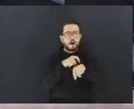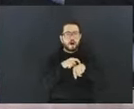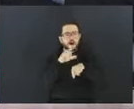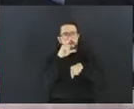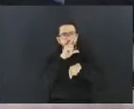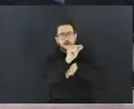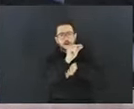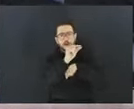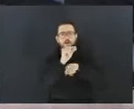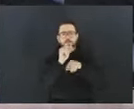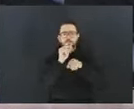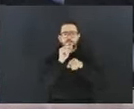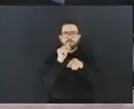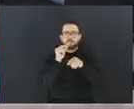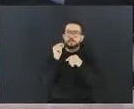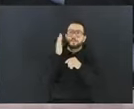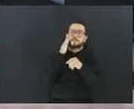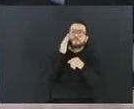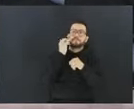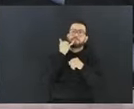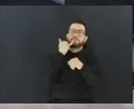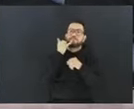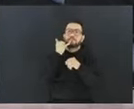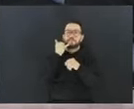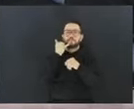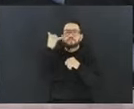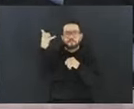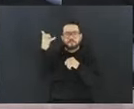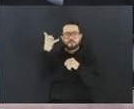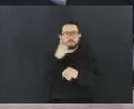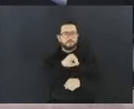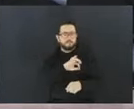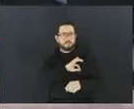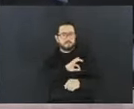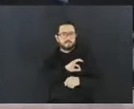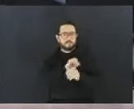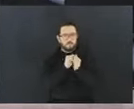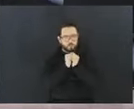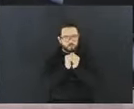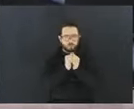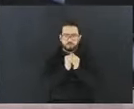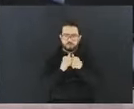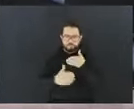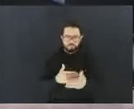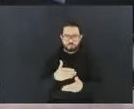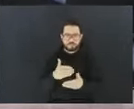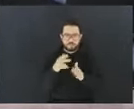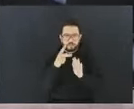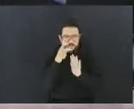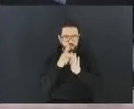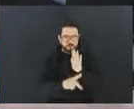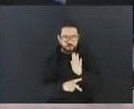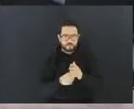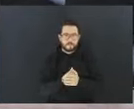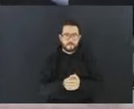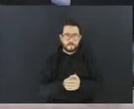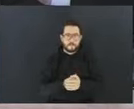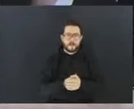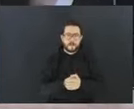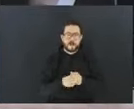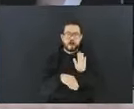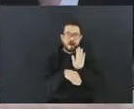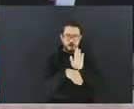acionando a Polícia Militar, também a gente está junto nesse processo, nesse projeto, e ajuda bastante a